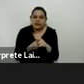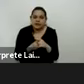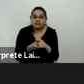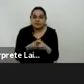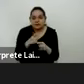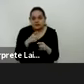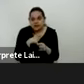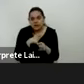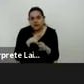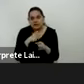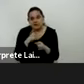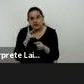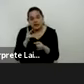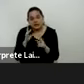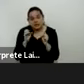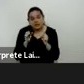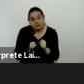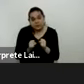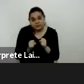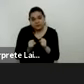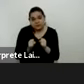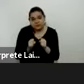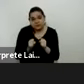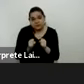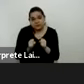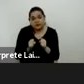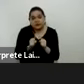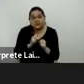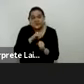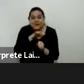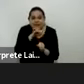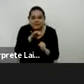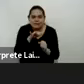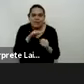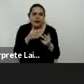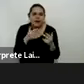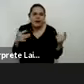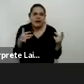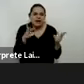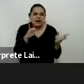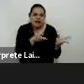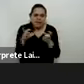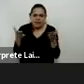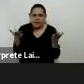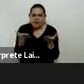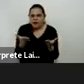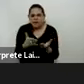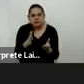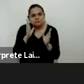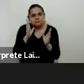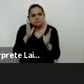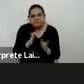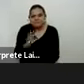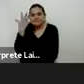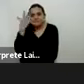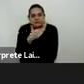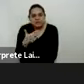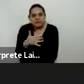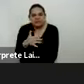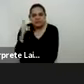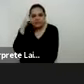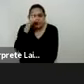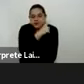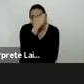mais terríveis, na verdade, o terrível é o que está acontecendo hoje com as pessoas. Sim. Então, é possível que